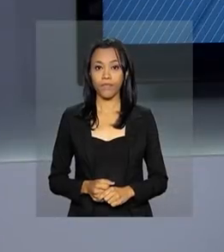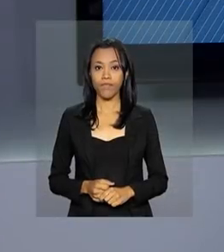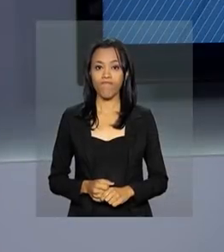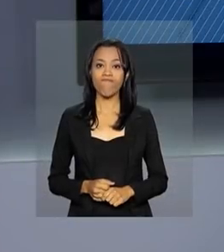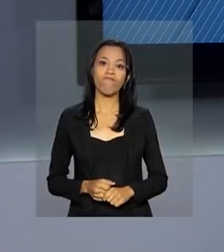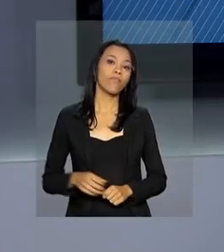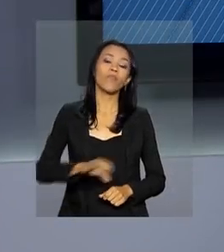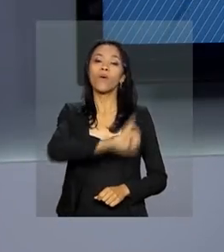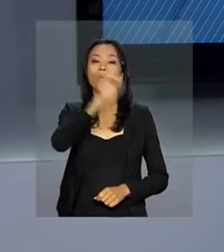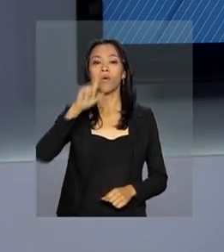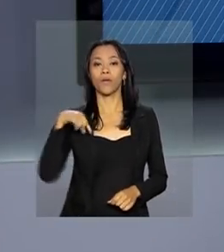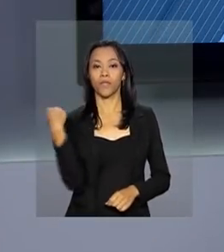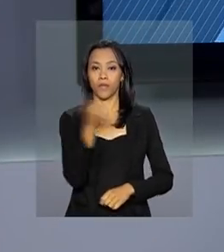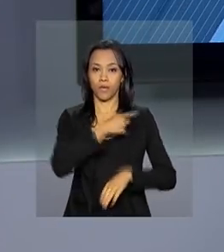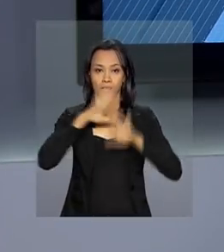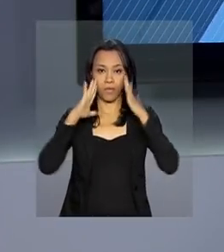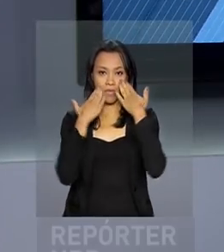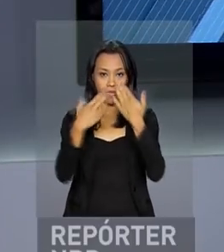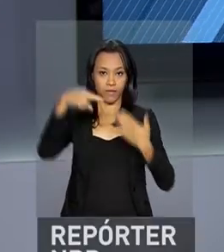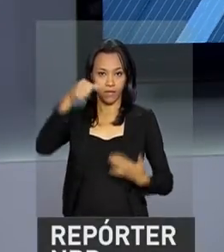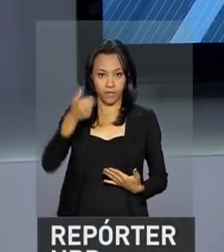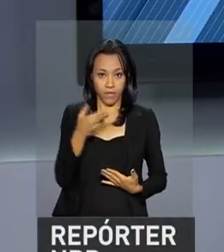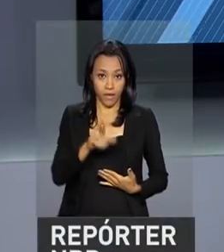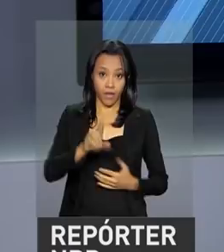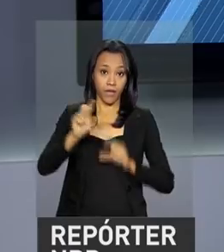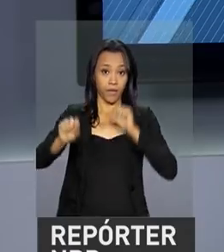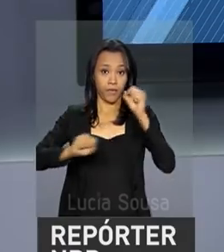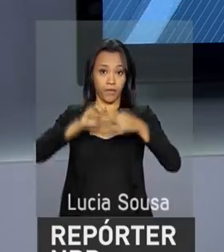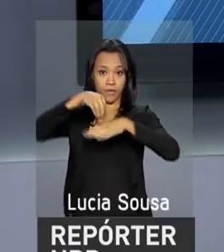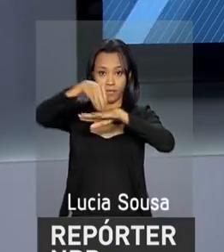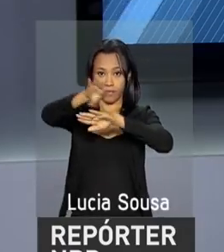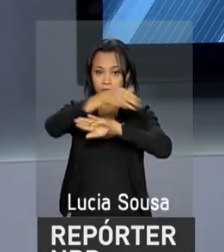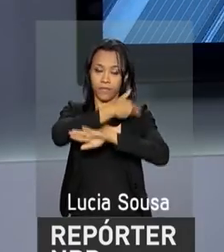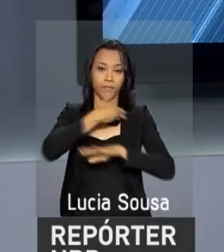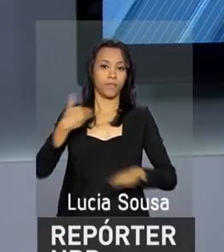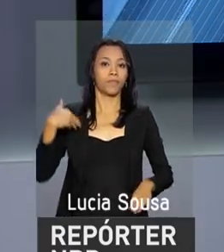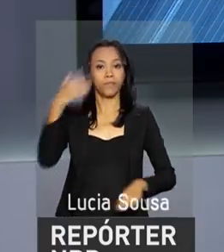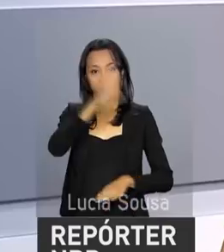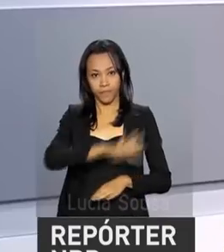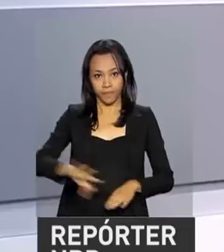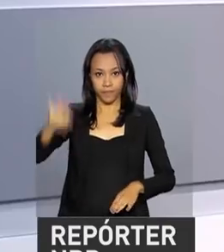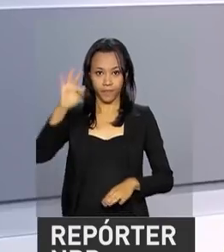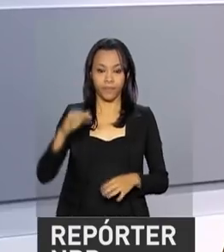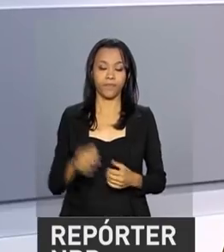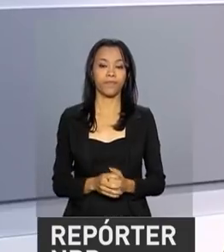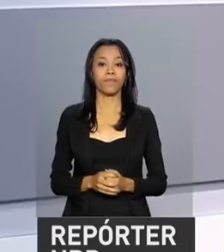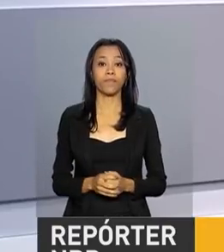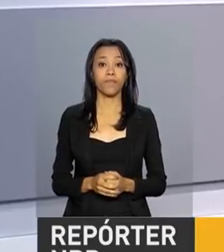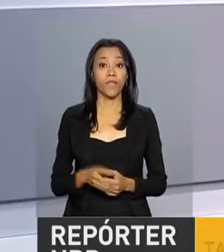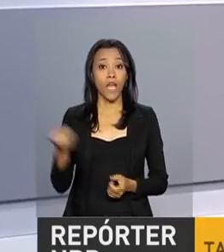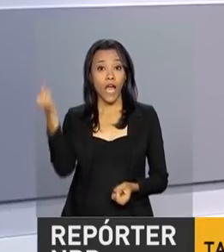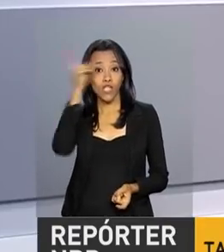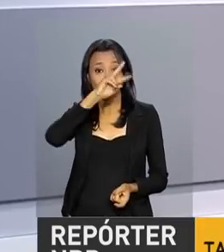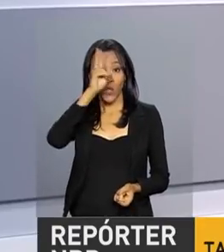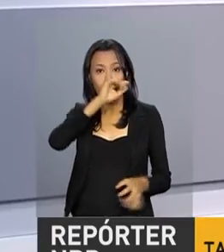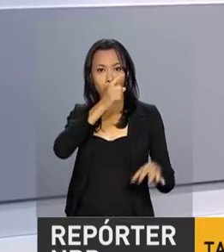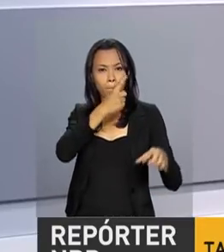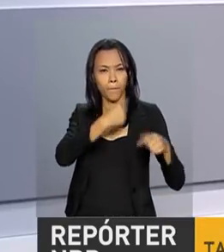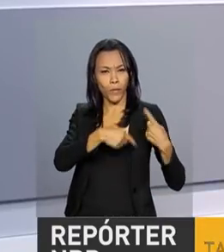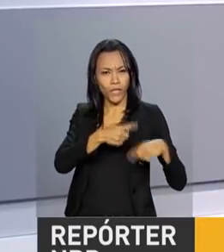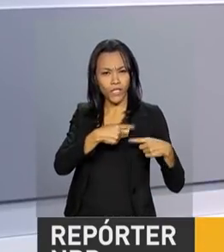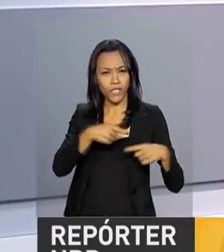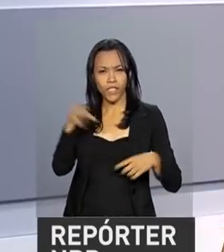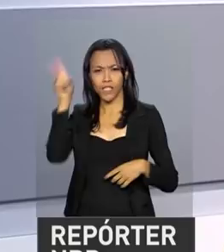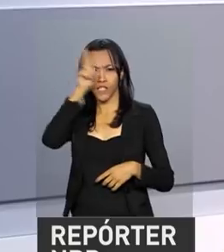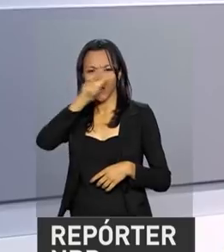olá estamos de volta com o repórter nbr as notícias do governo federal a história política ea história